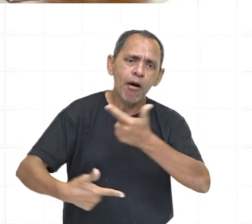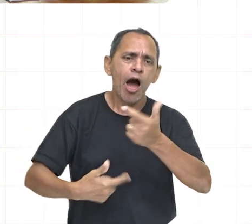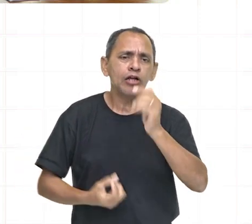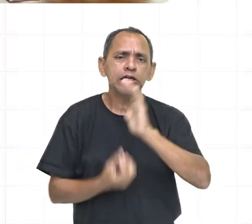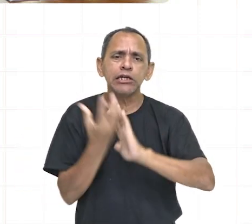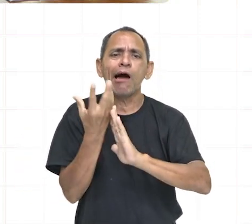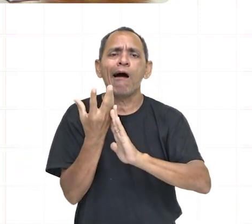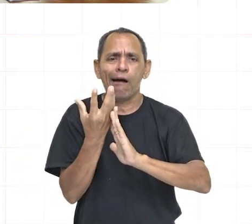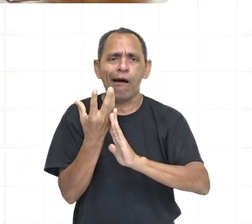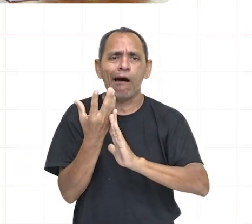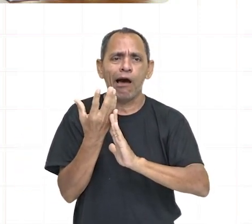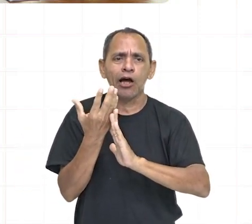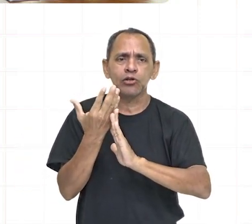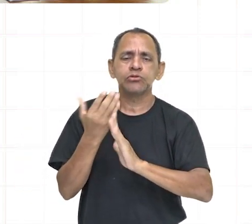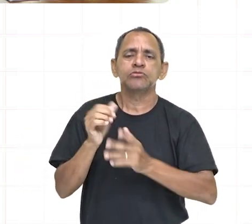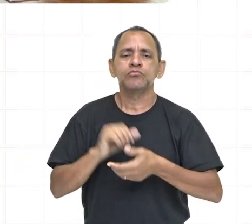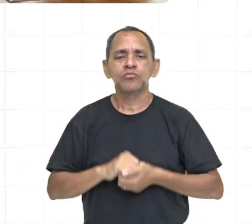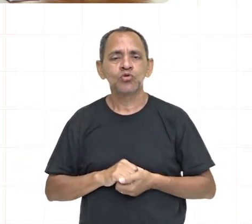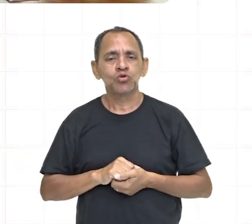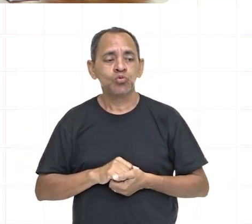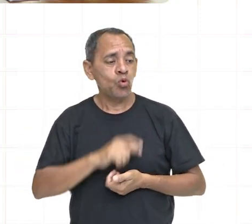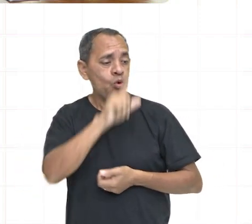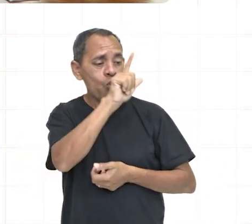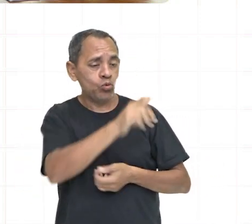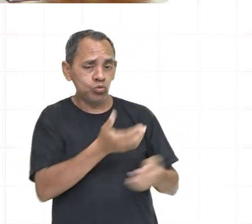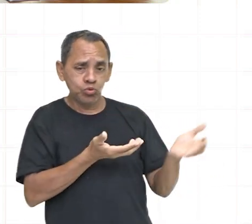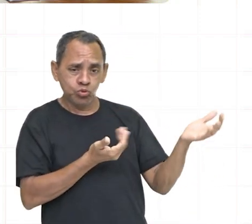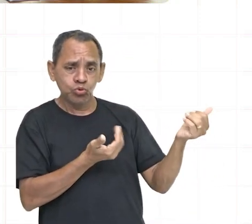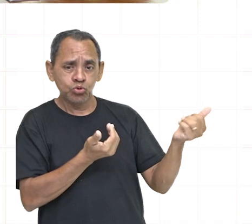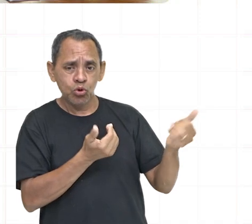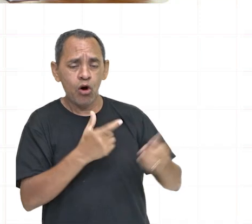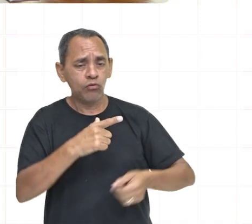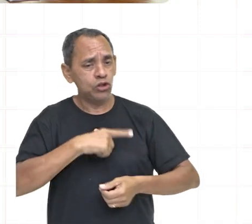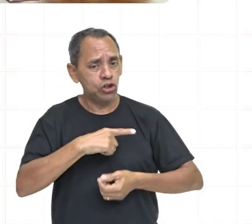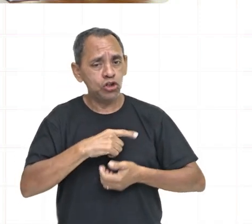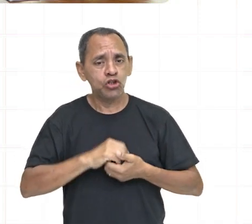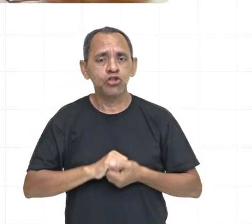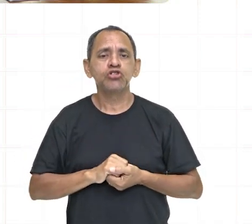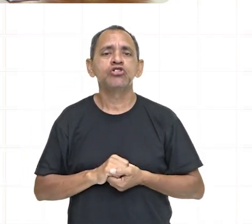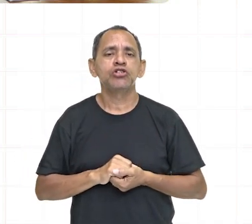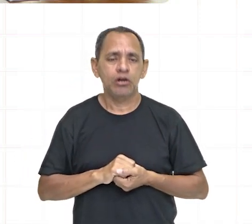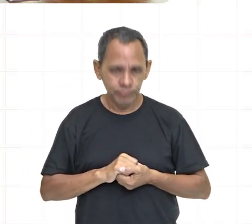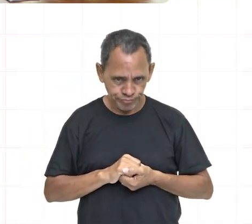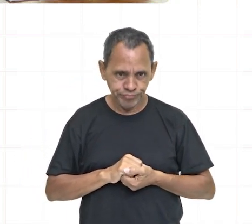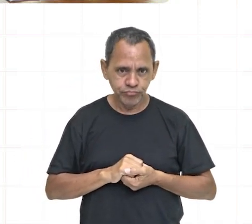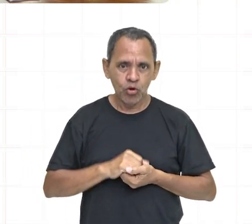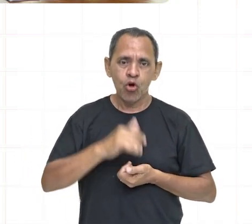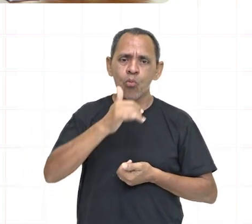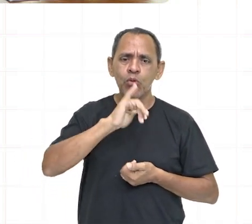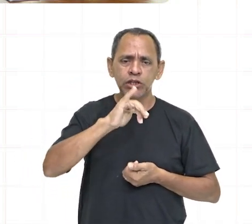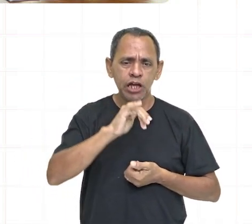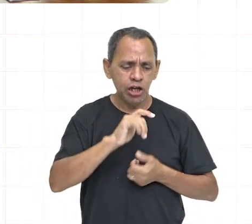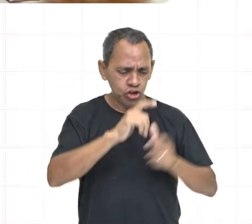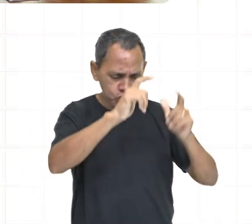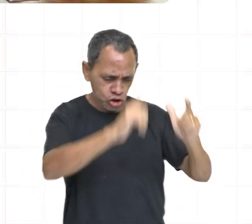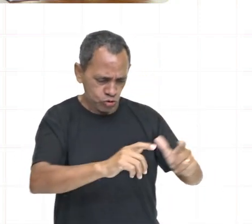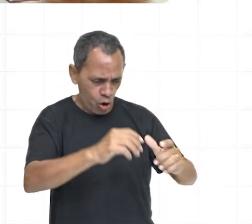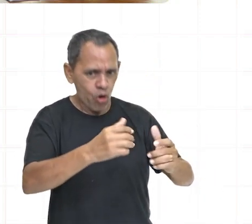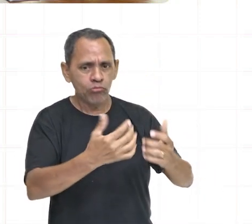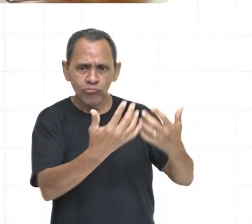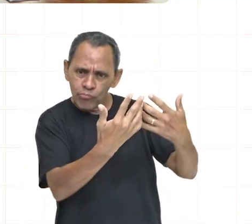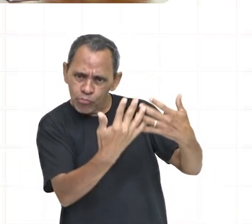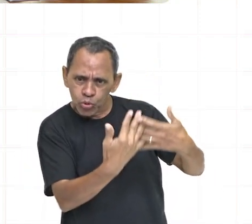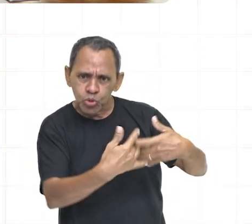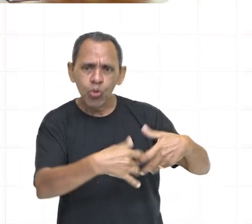era um rapaz que carregava um motor de luz no seu carro, numa picapezinha, e ia salvar carros